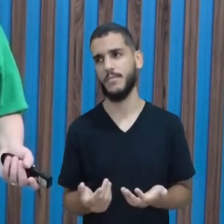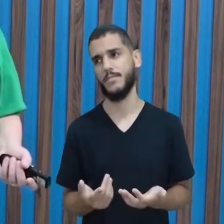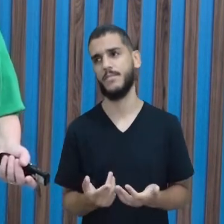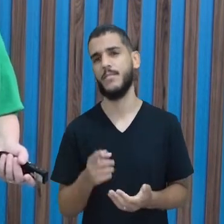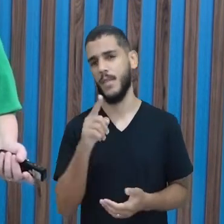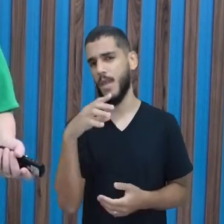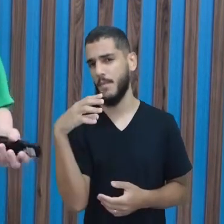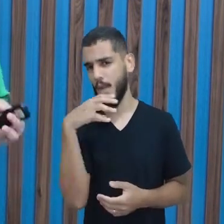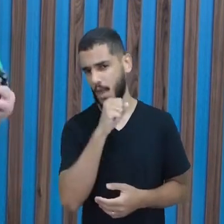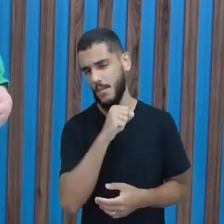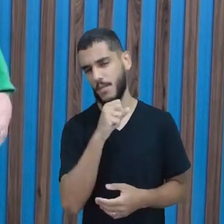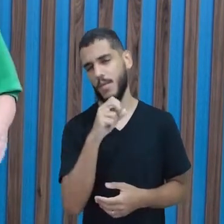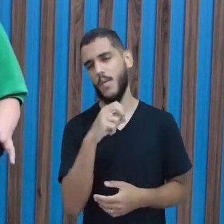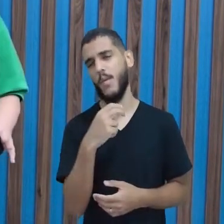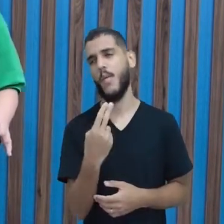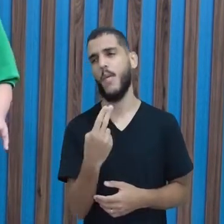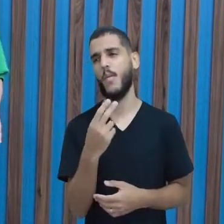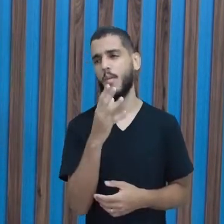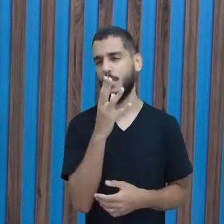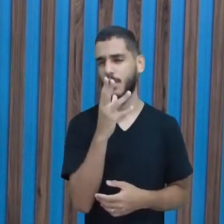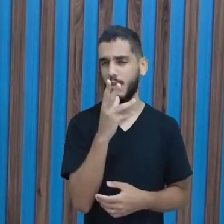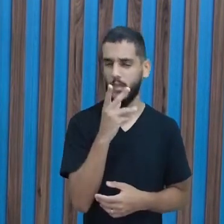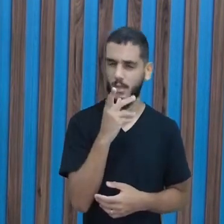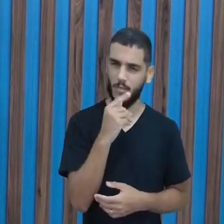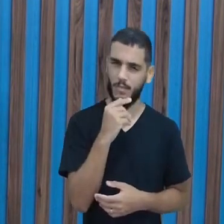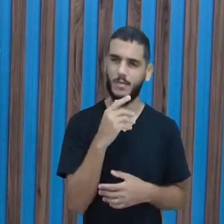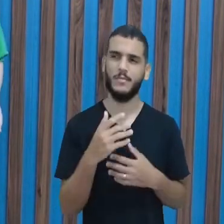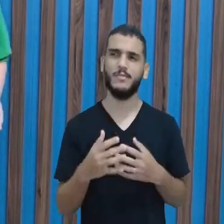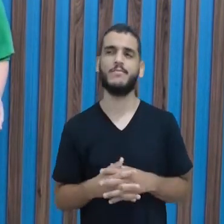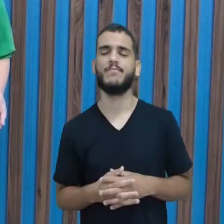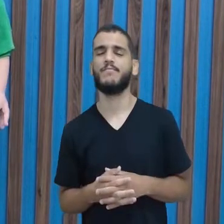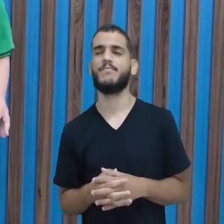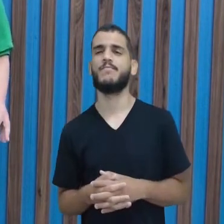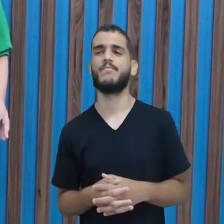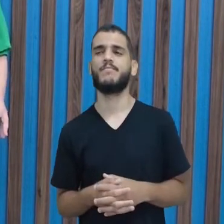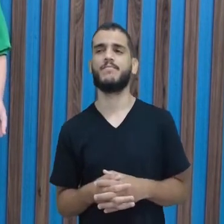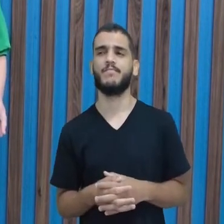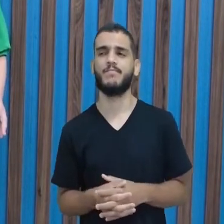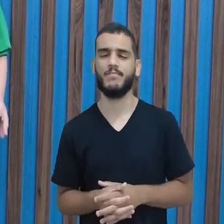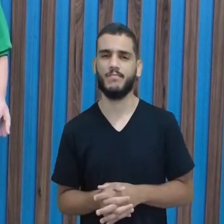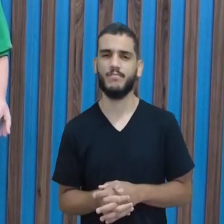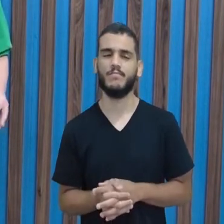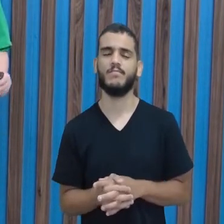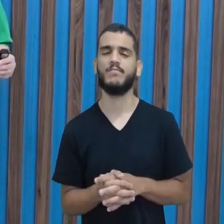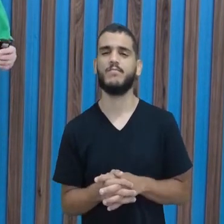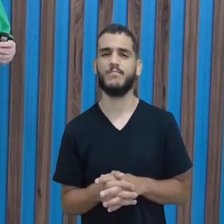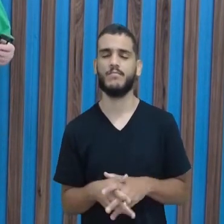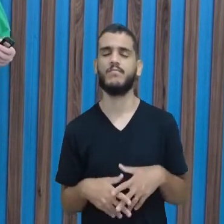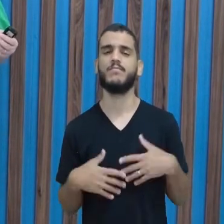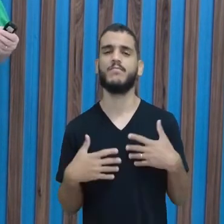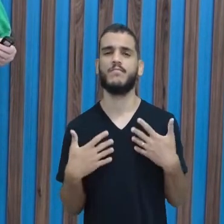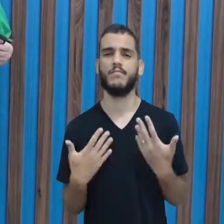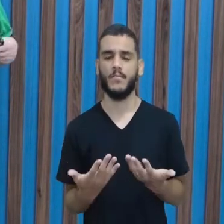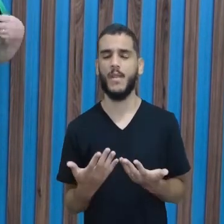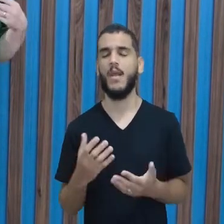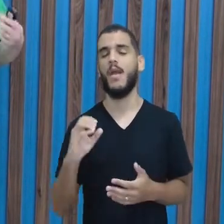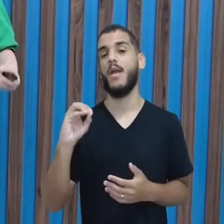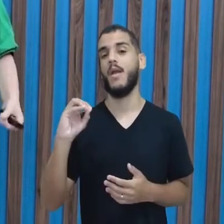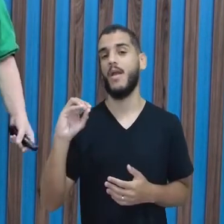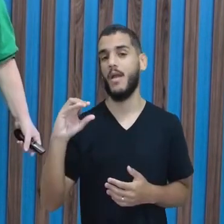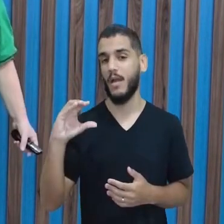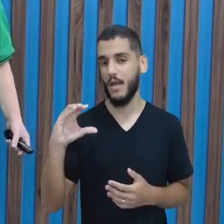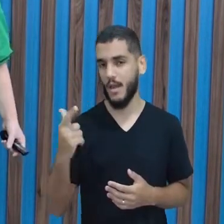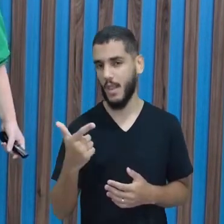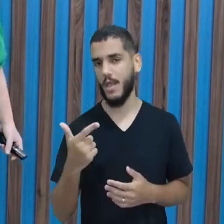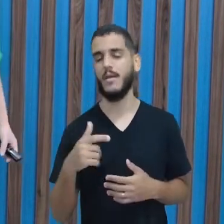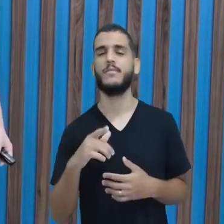mais rápido ou eu levei mais tempo? Levei menos ou mais tempo? É claro que se eu